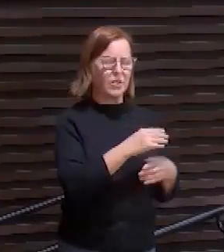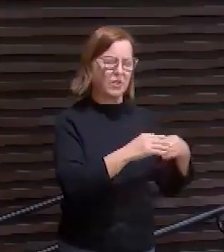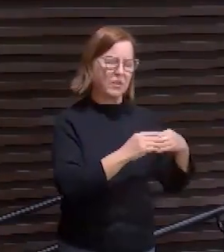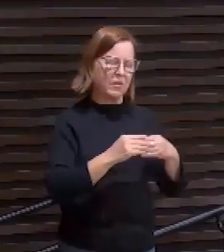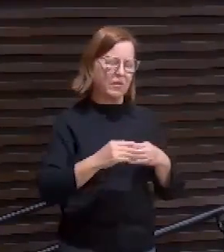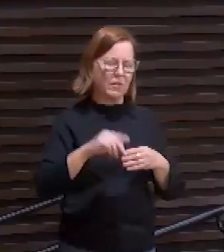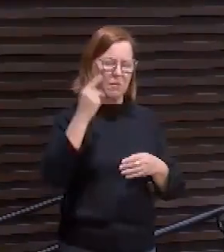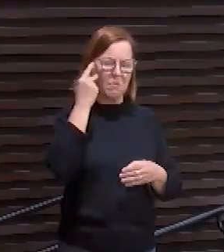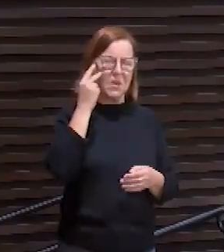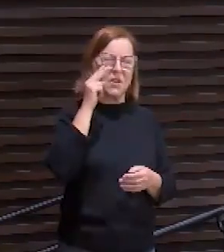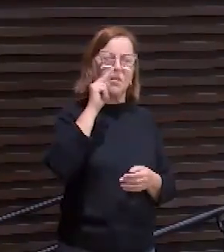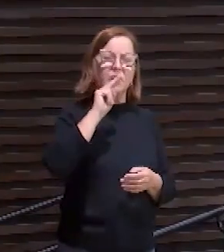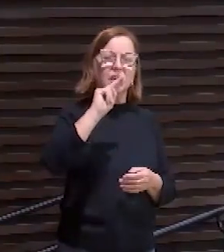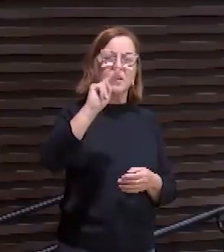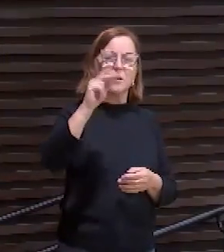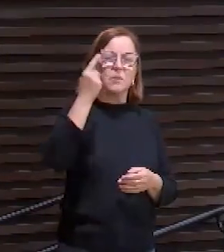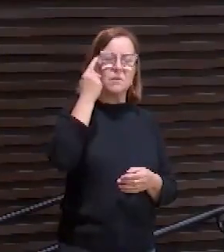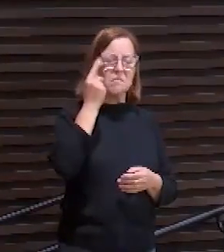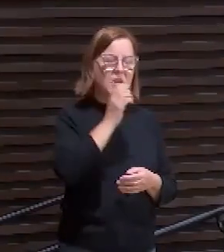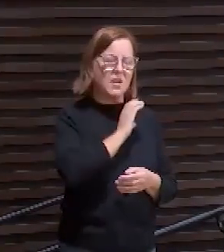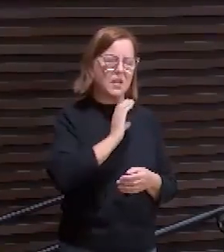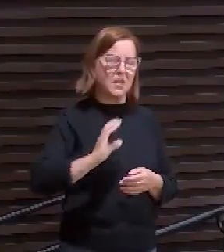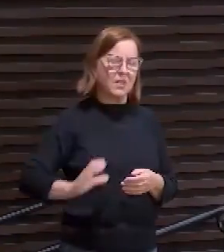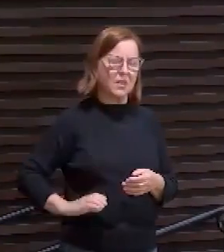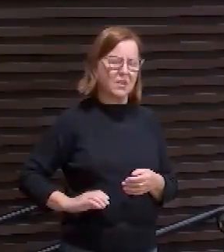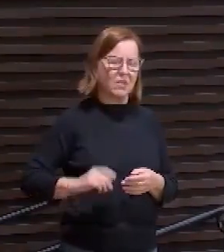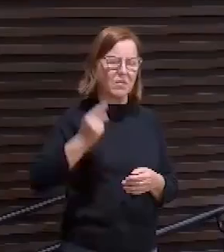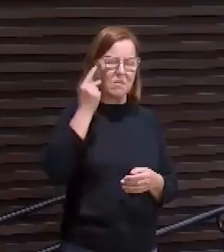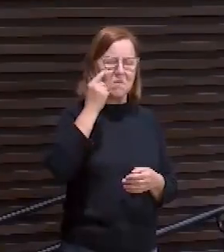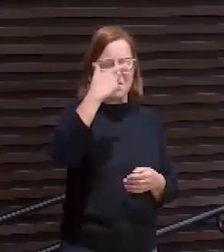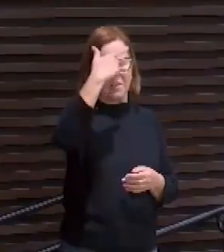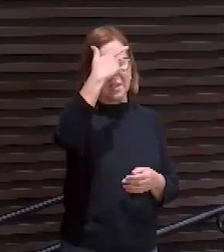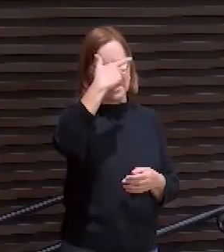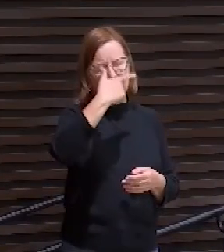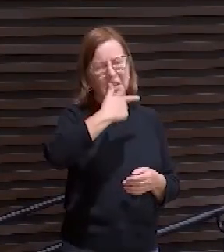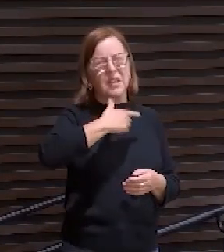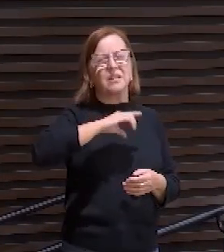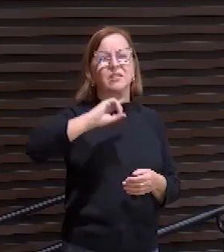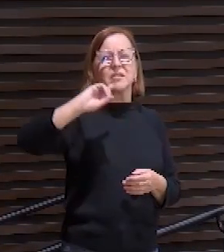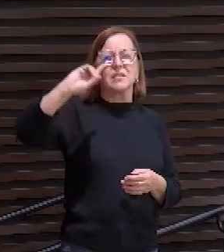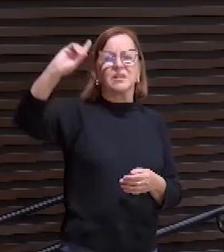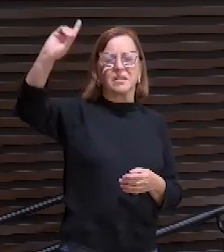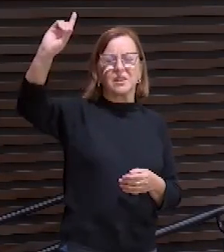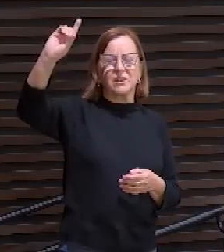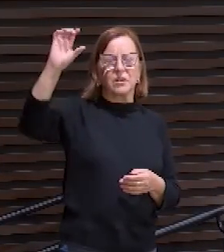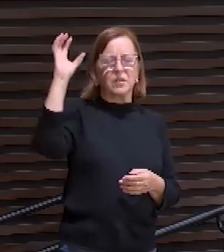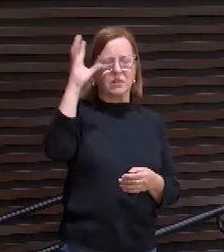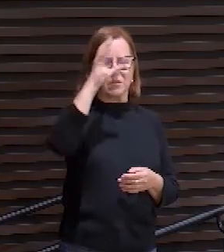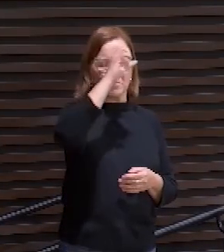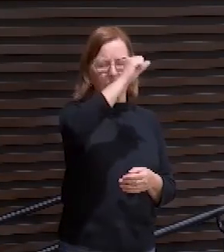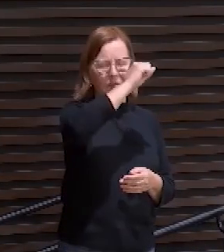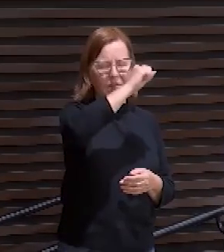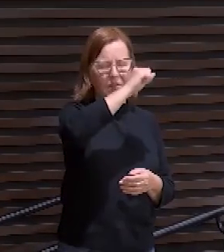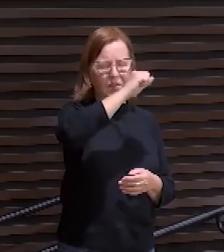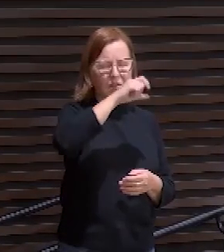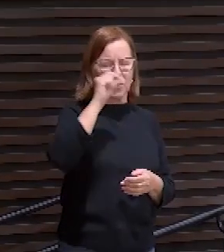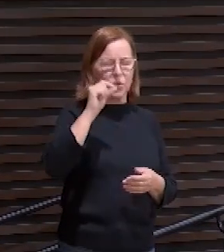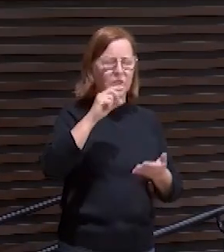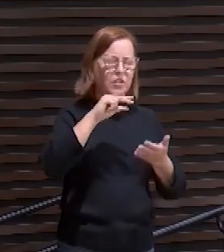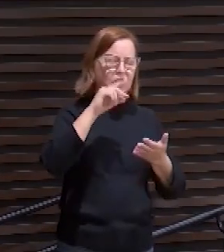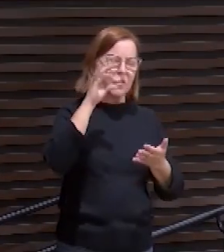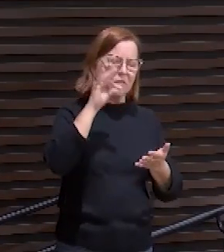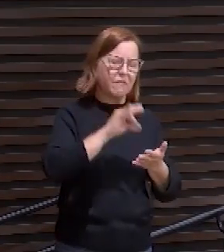para olharmos para Cristo, para o caráter de Deus e compreendermos o que de fato foi